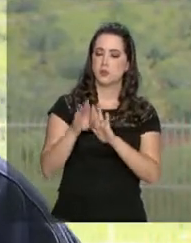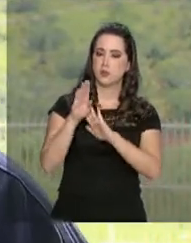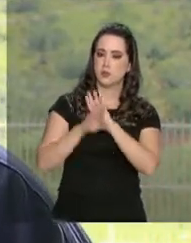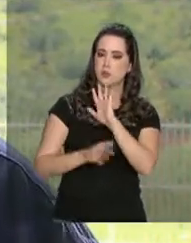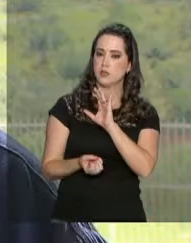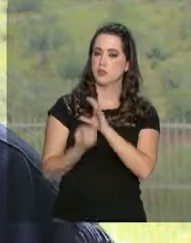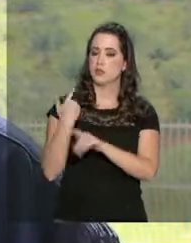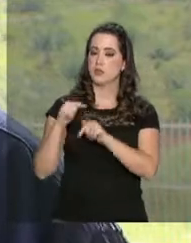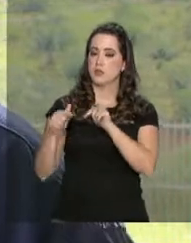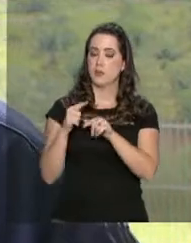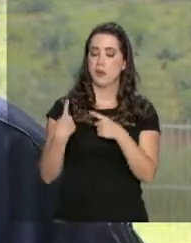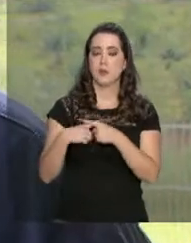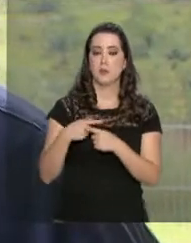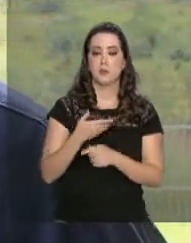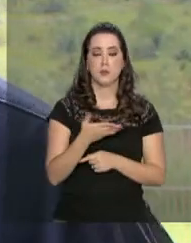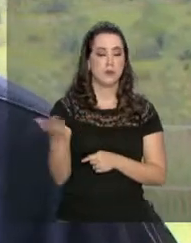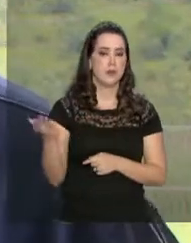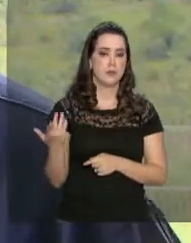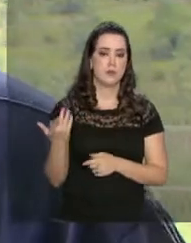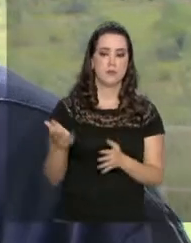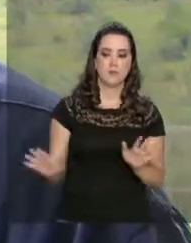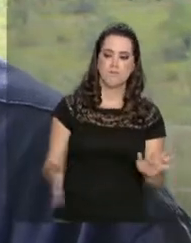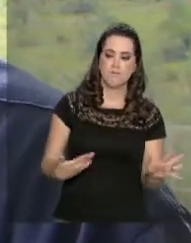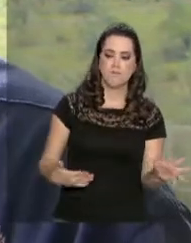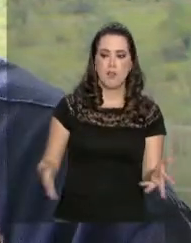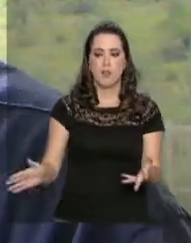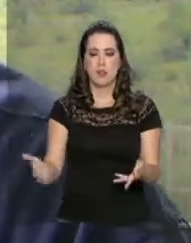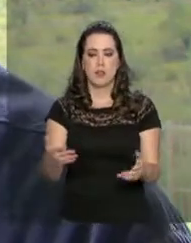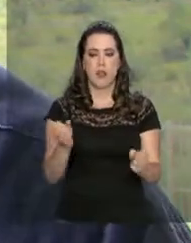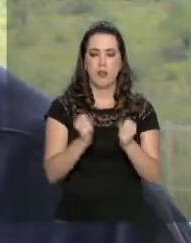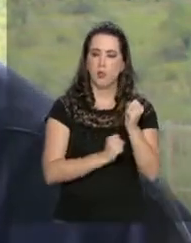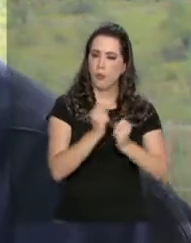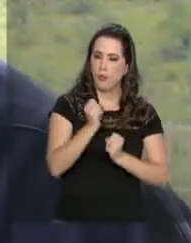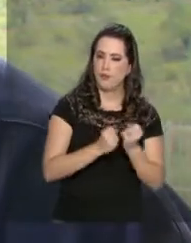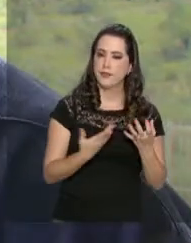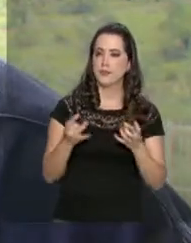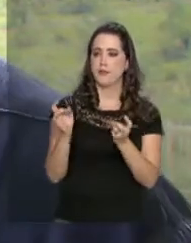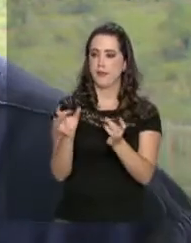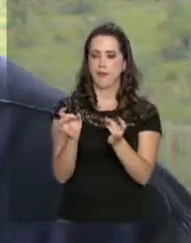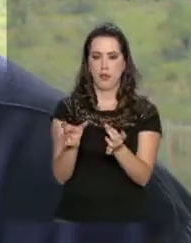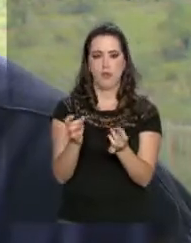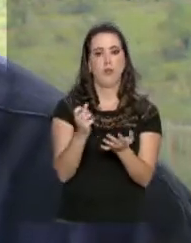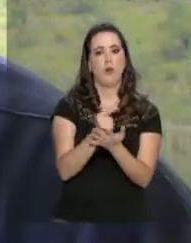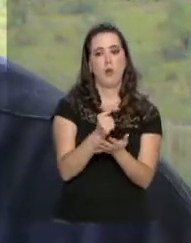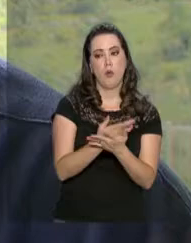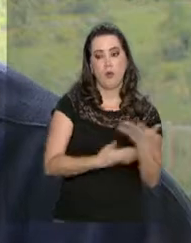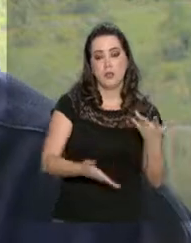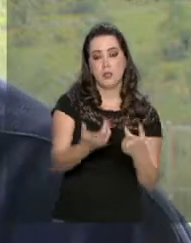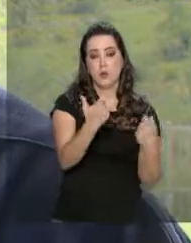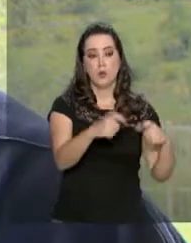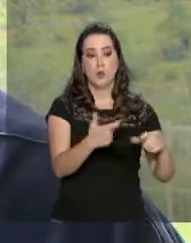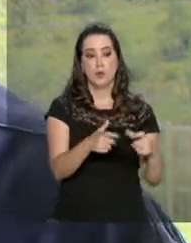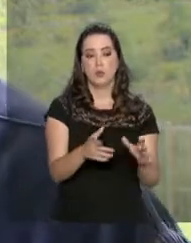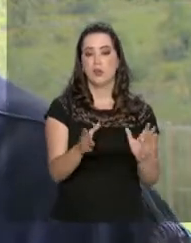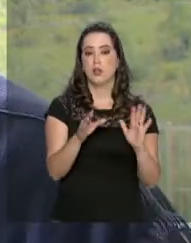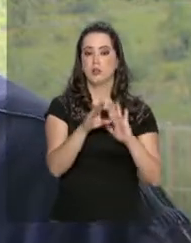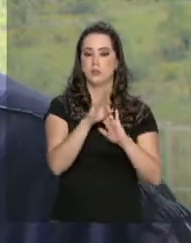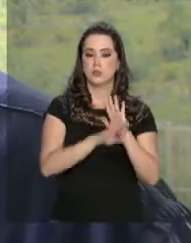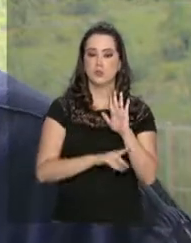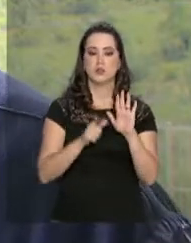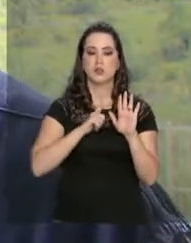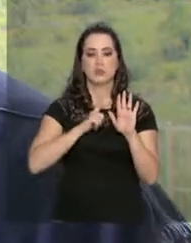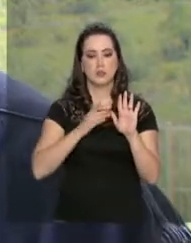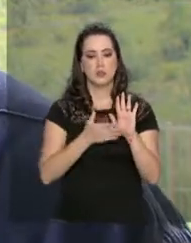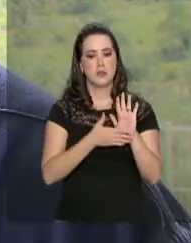gera empregos, porque você ativa as indústrias, o comércio da região onde está localizado o projeto. Então você tem